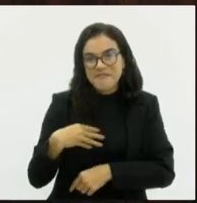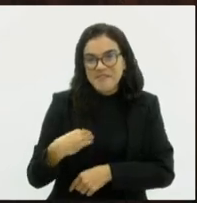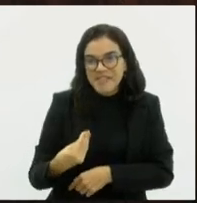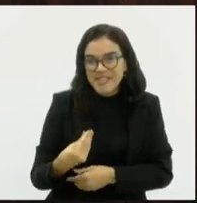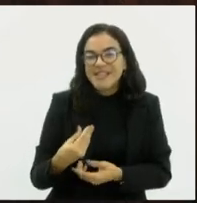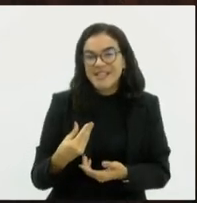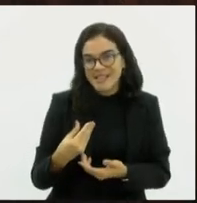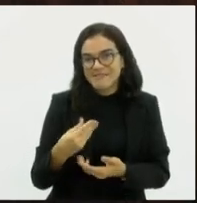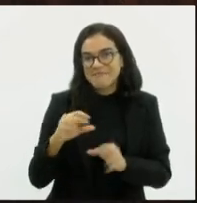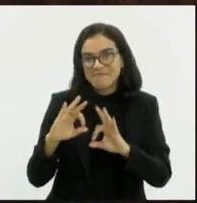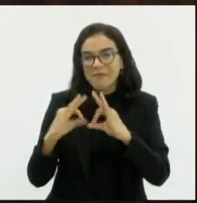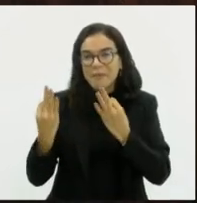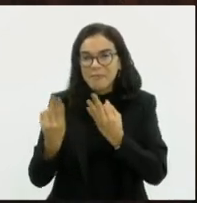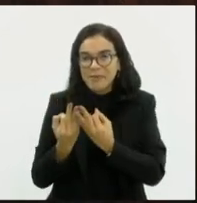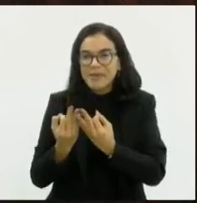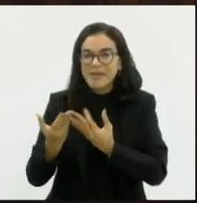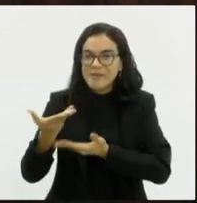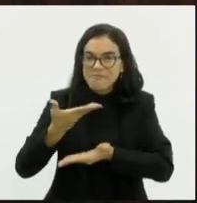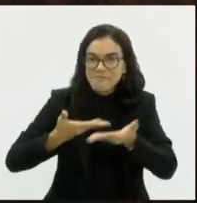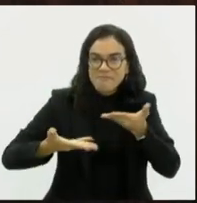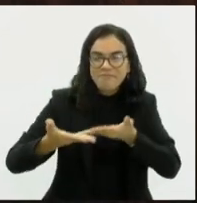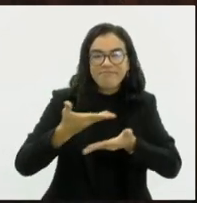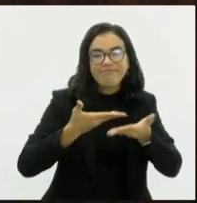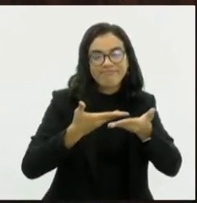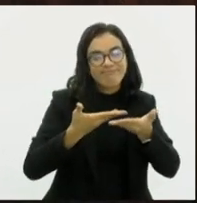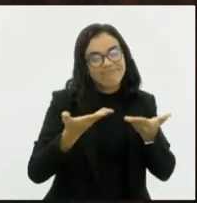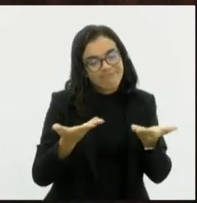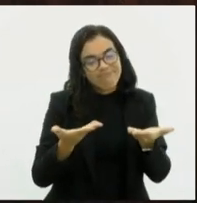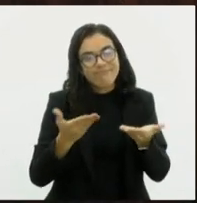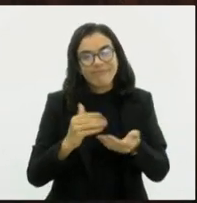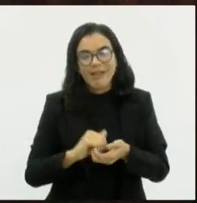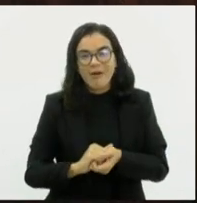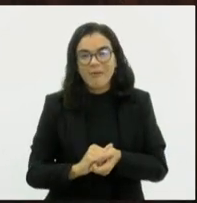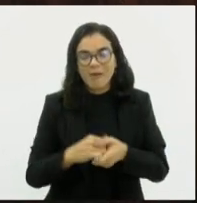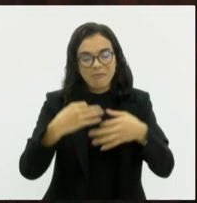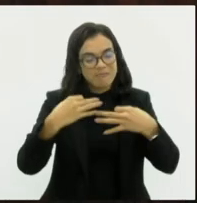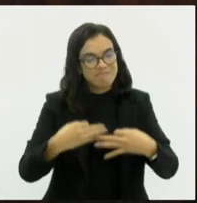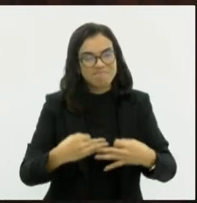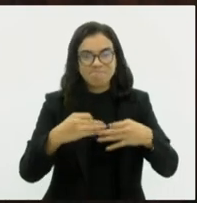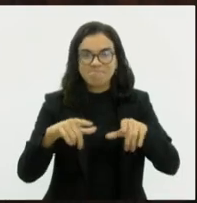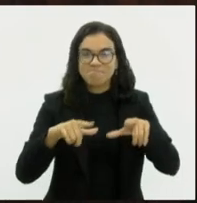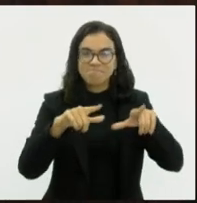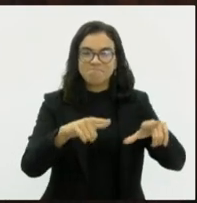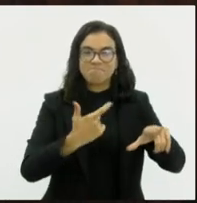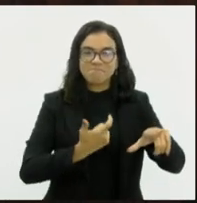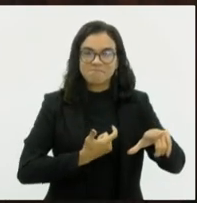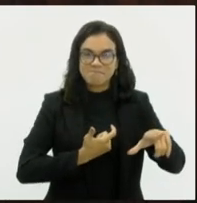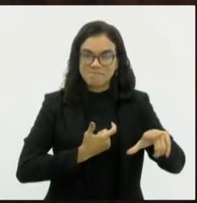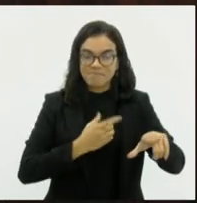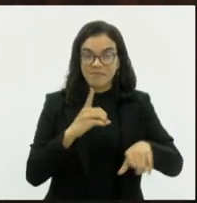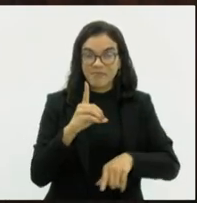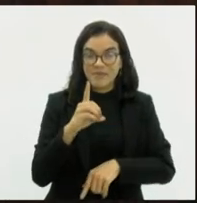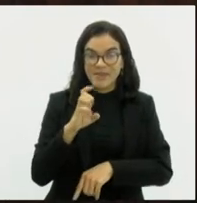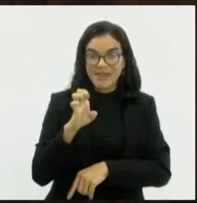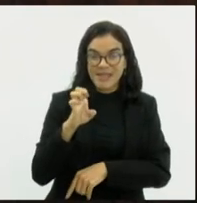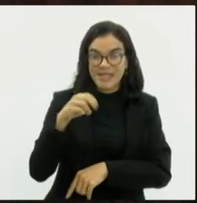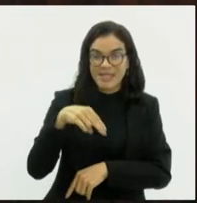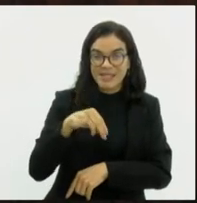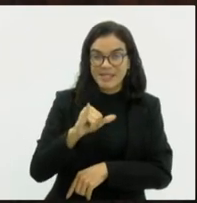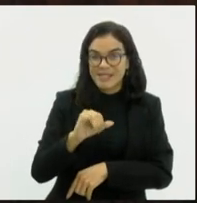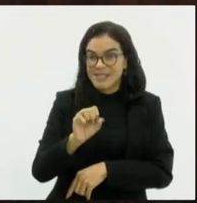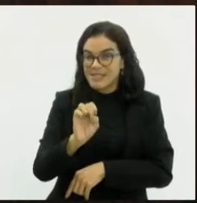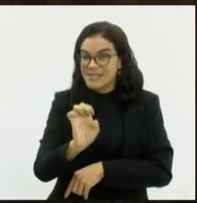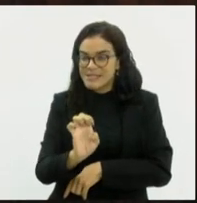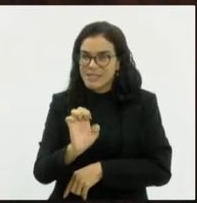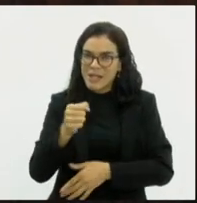pelo quesito família que você também defende. Então, é uma justa homenagem. A Denise, também, Denise,